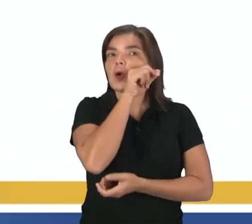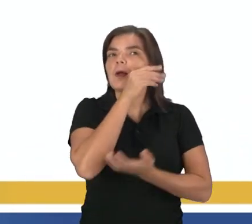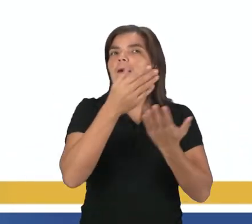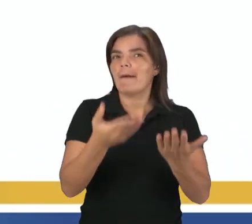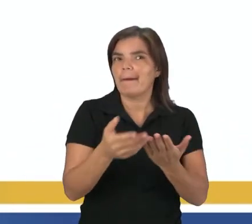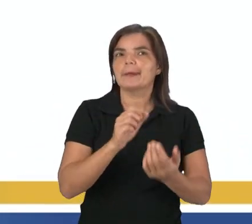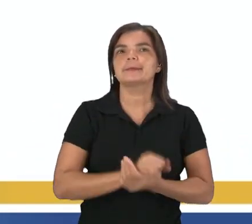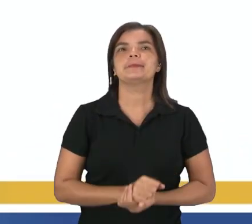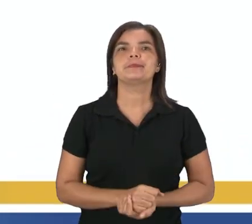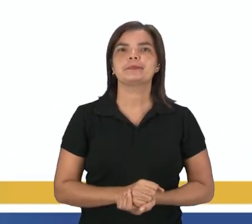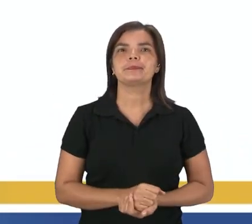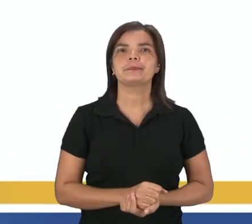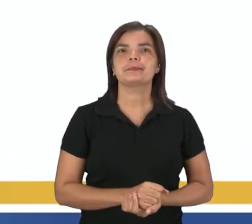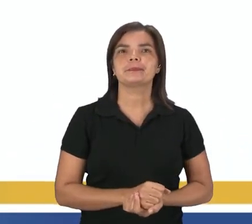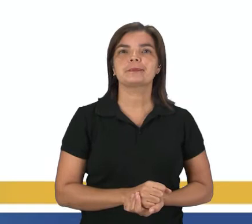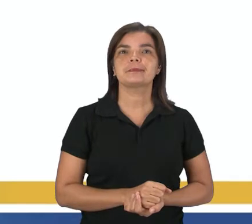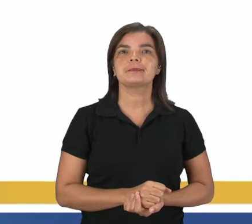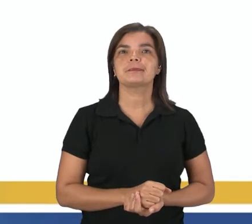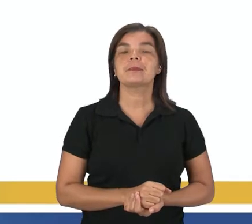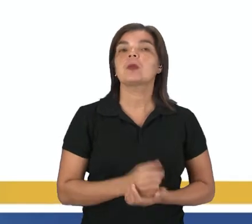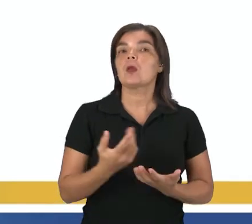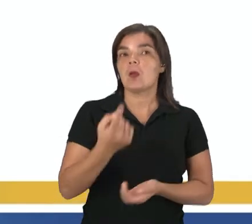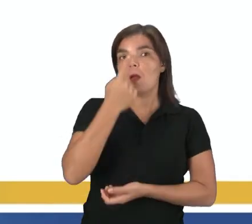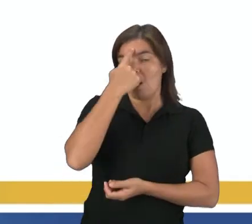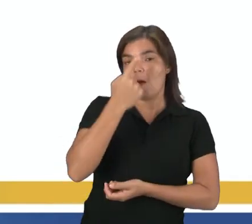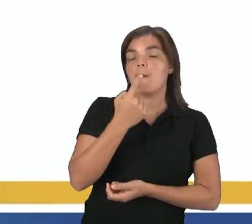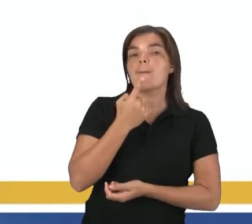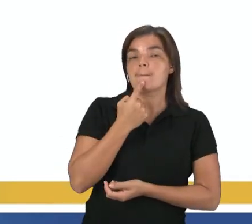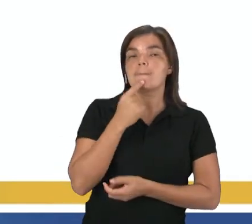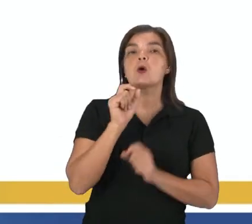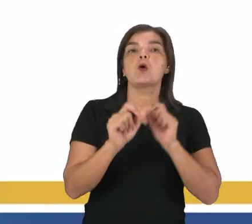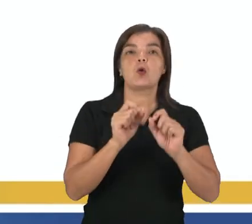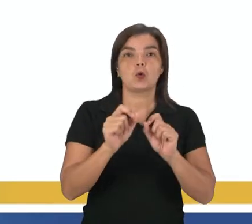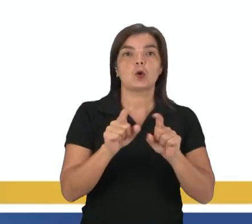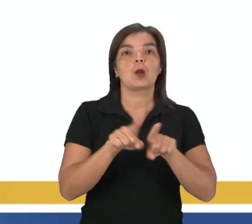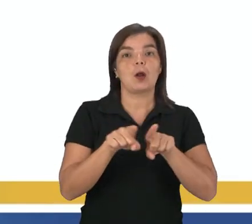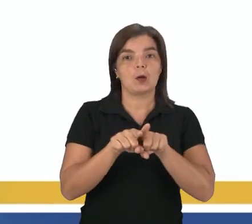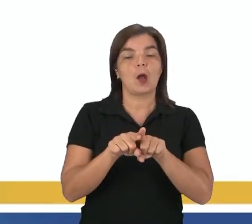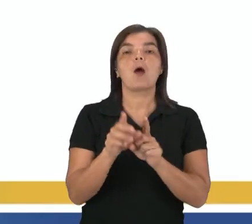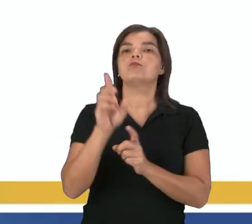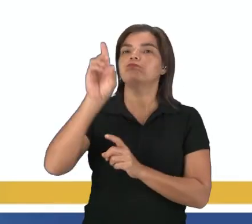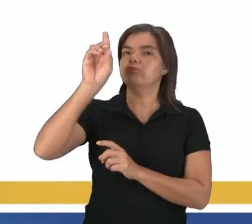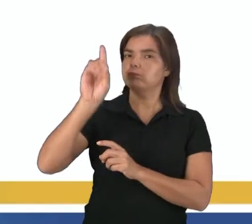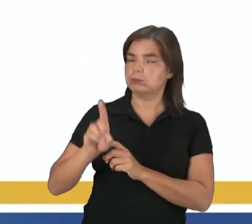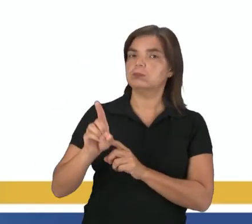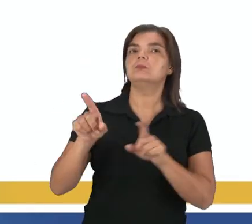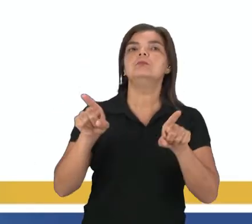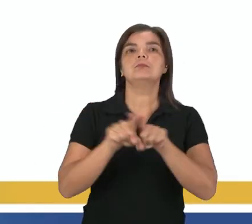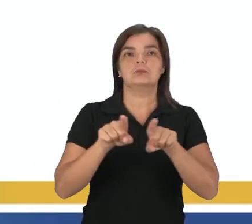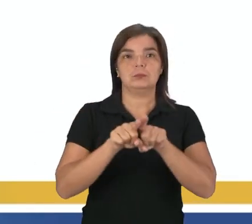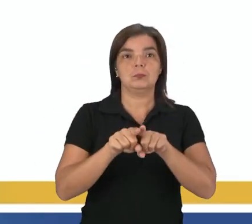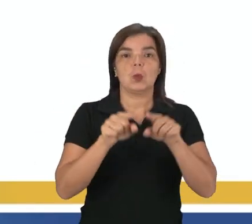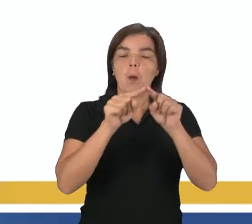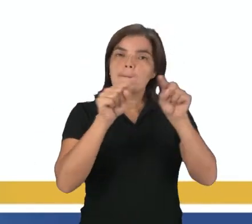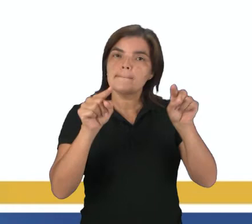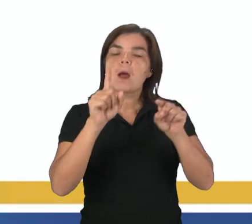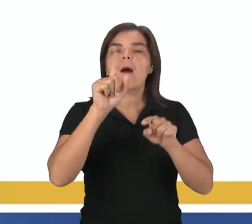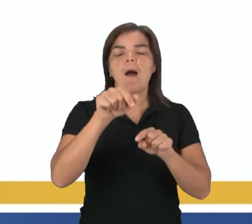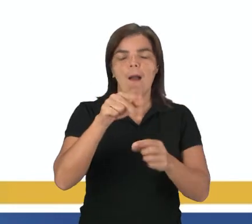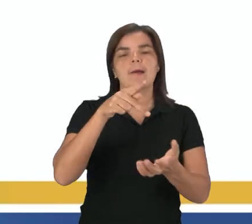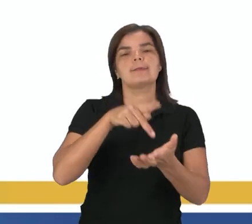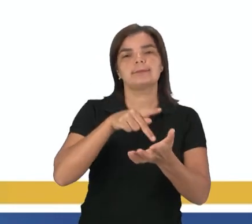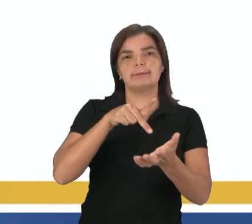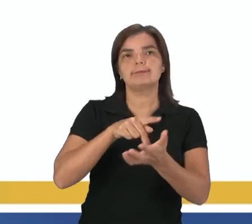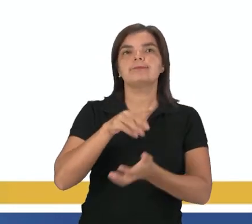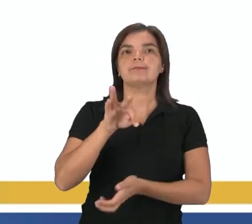E essa? Bom, observe que nessa figura a orientação ela é preservada, os ângulos também, portanto, a figura ao